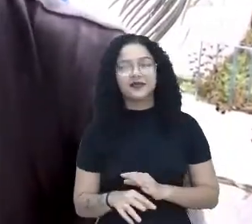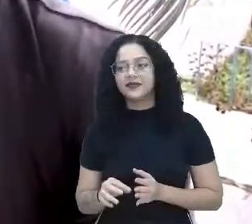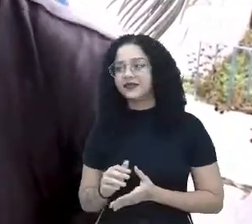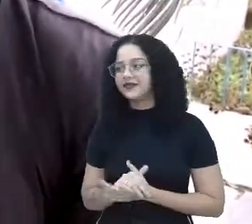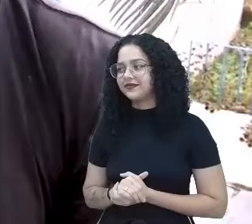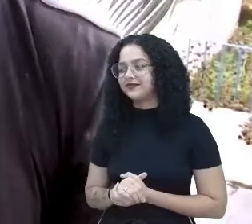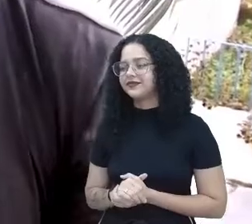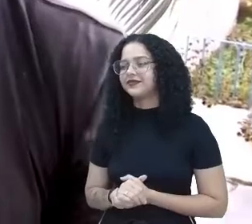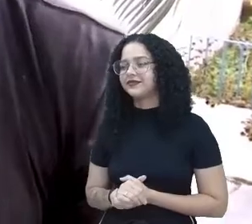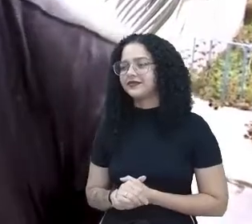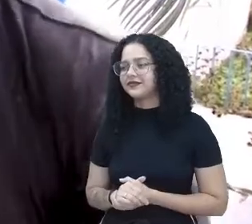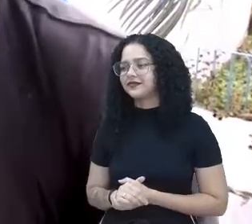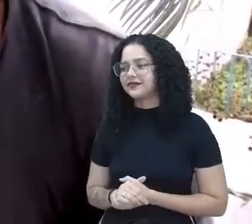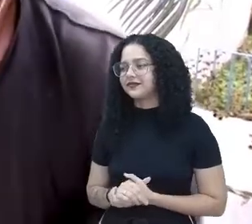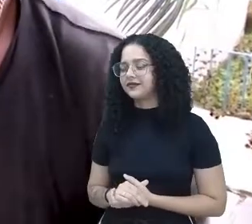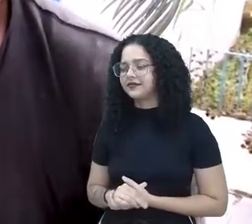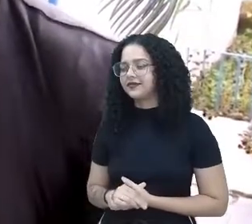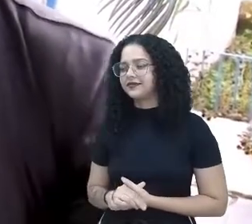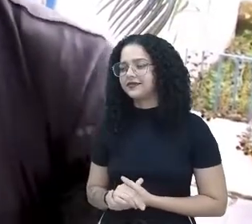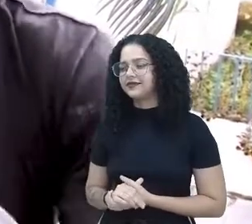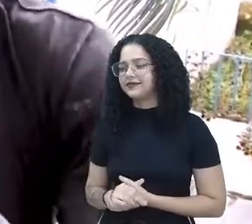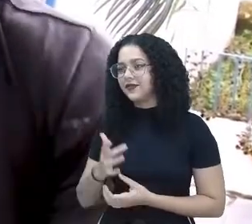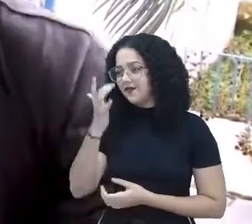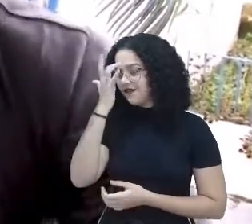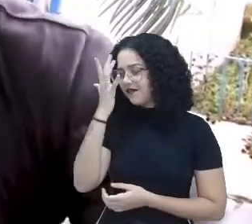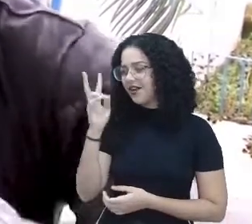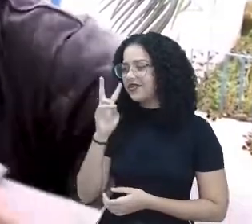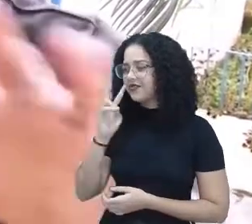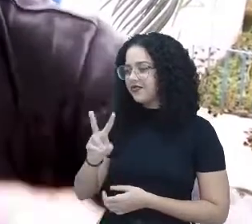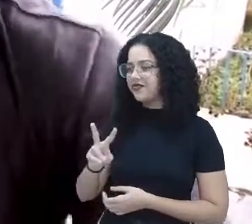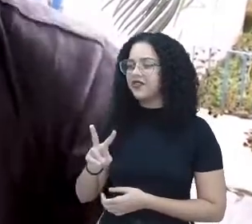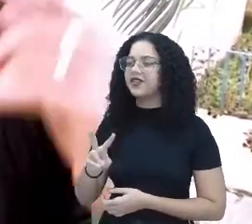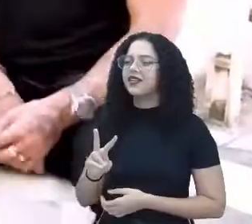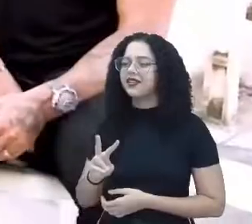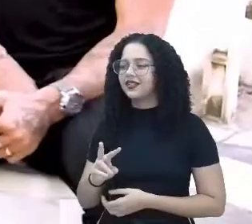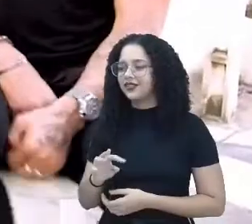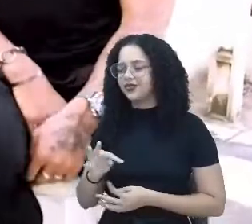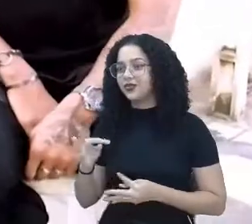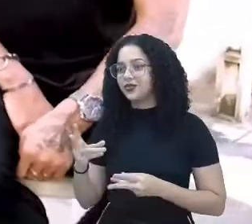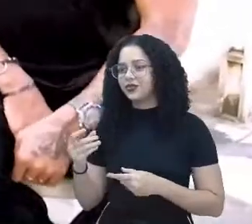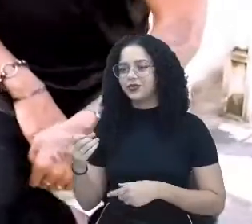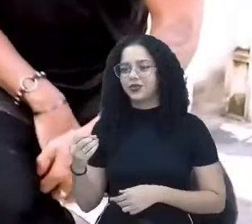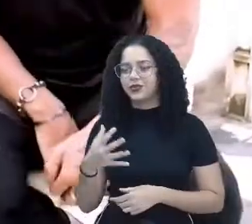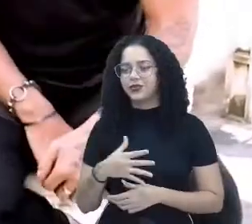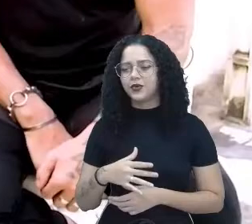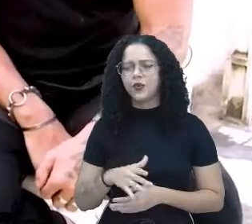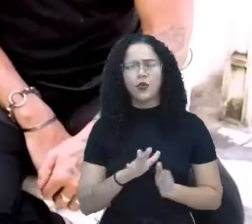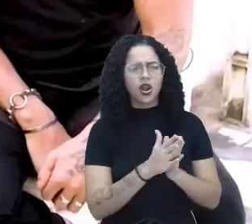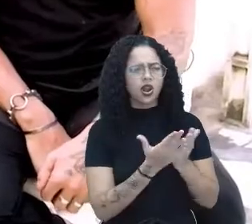Ritmo do Coração. Também muito tudo bom. fácil de ver, tá tudo no Tá Netflix, tudo novo, fácil de ver. Um livro.